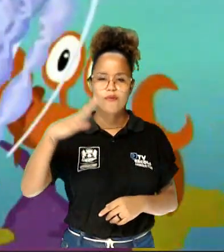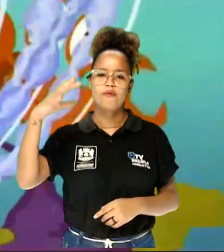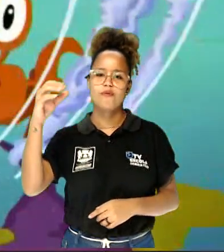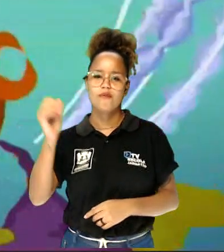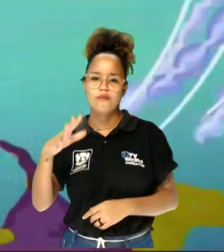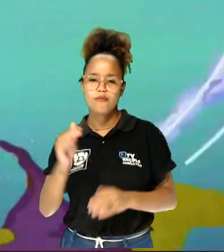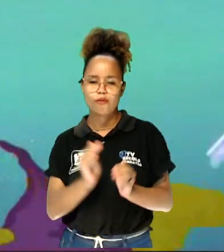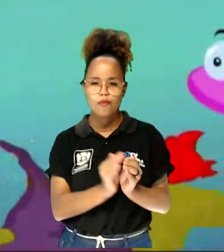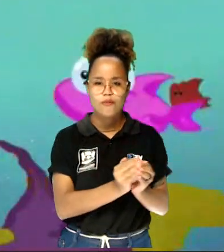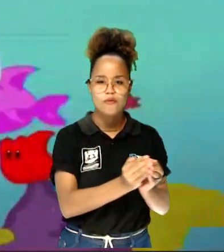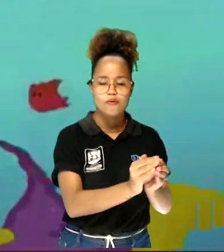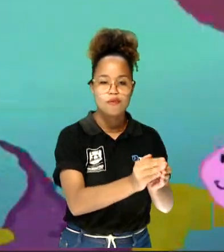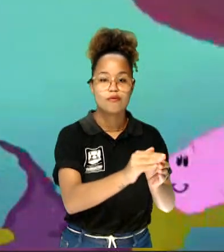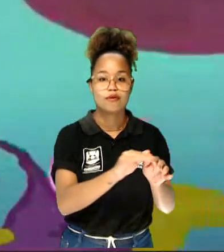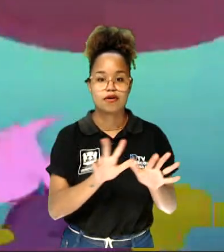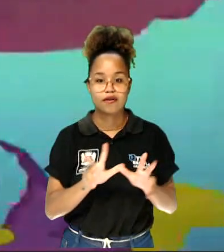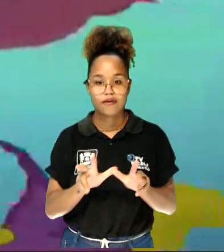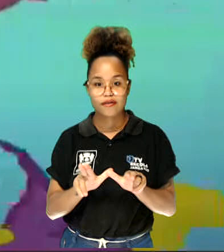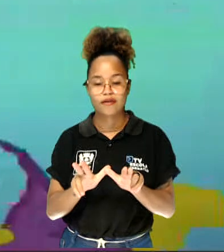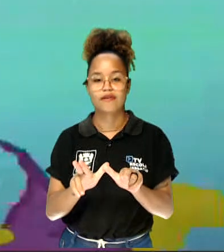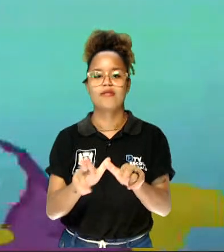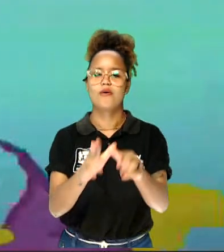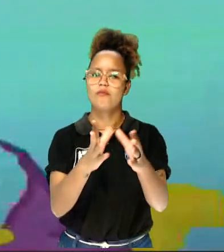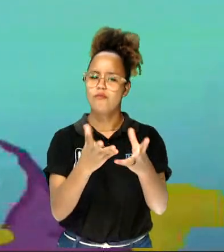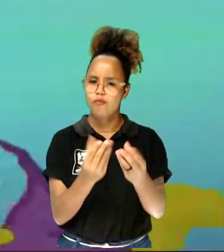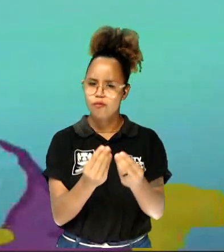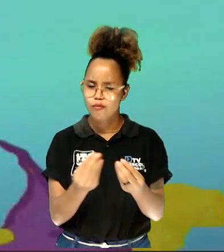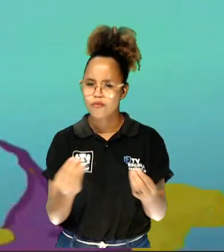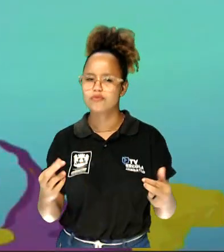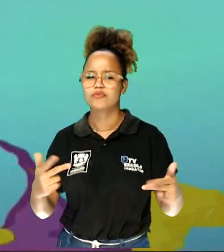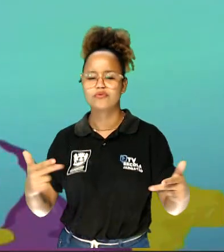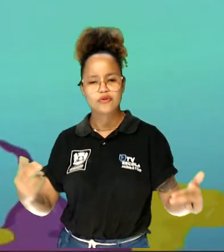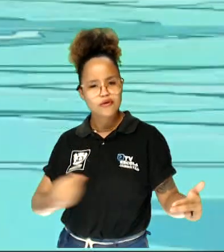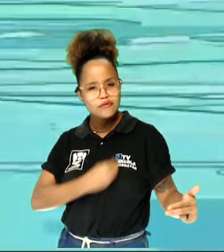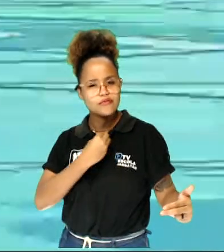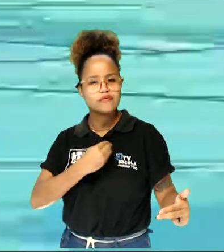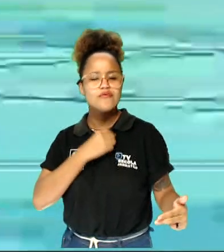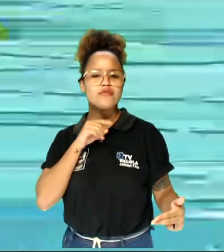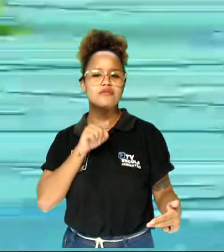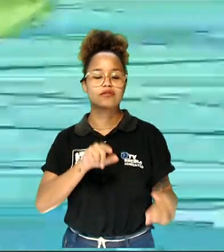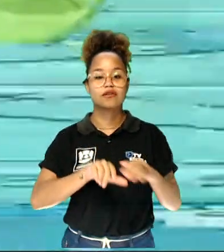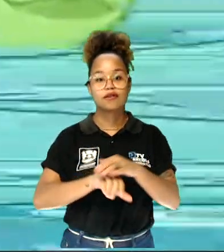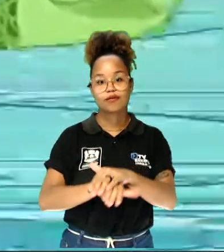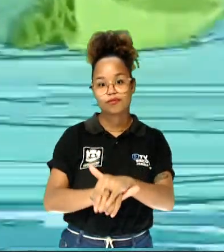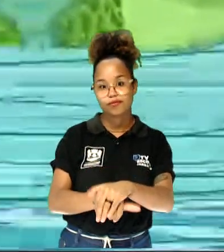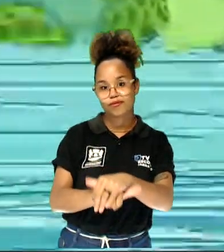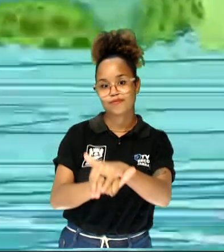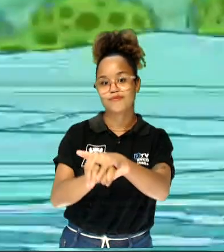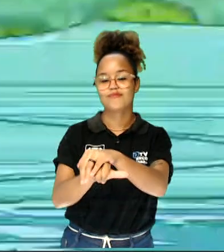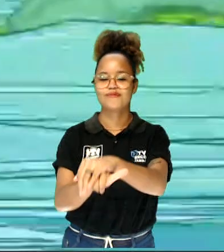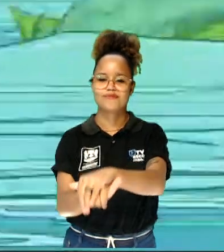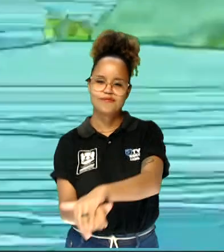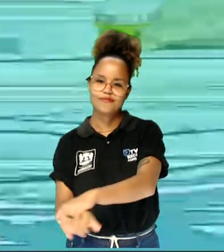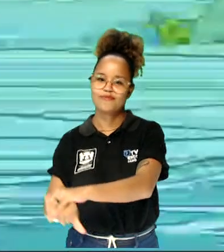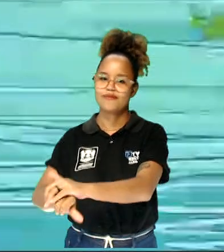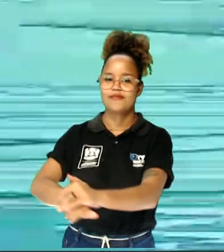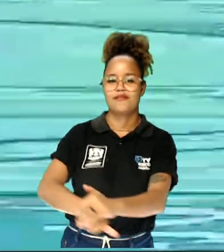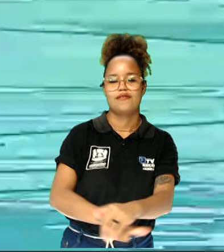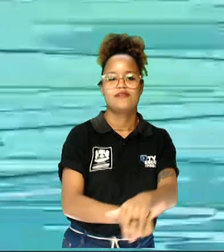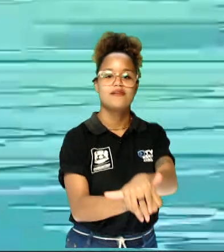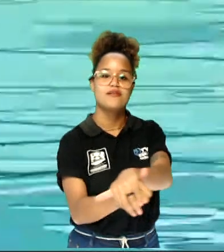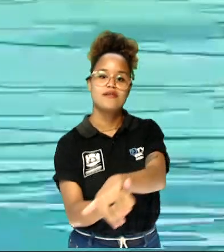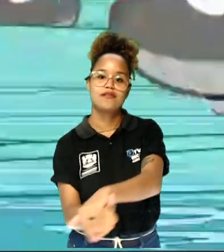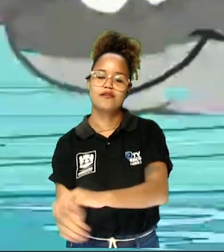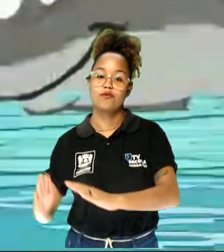conchinha e siri, muitas espécies que vivem ali. A tartaruga está sempre a nadar, e os